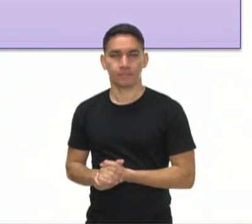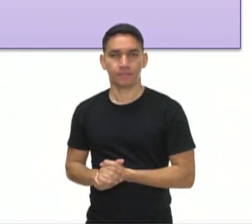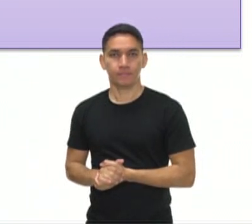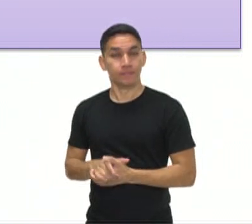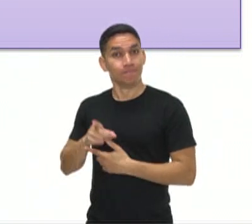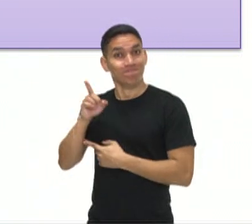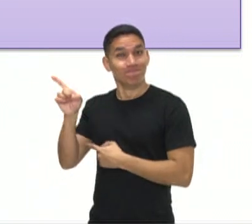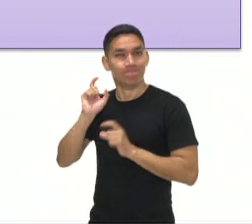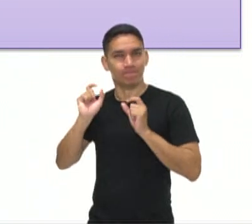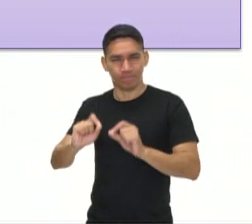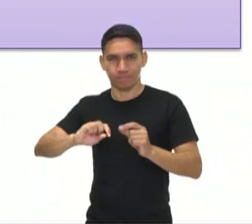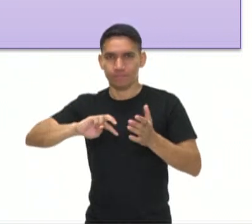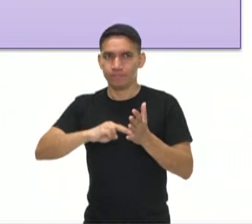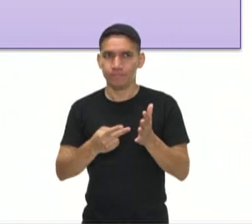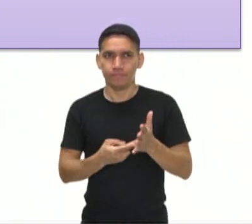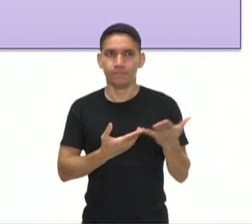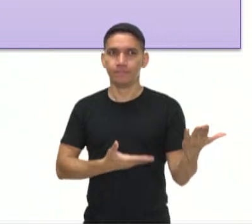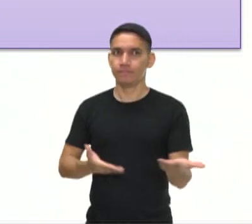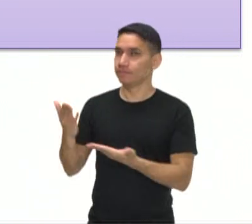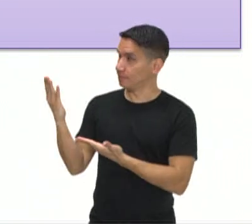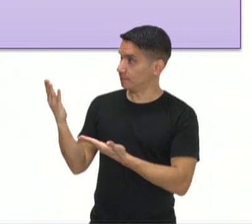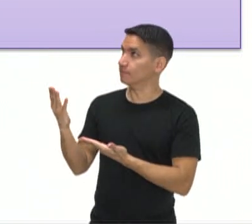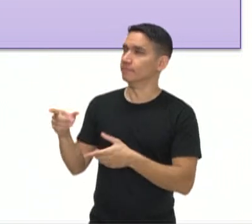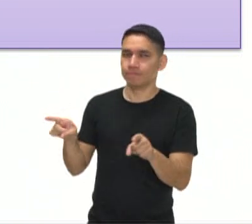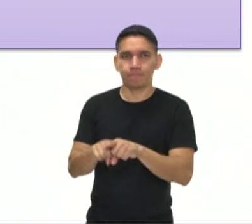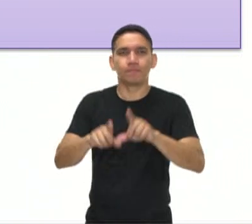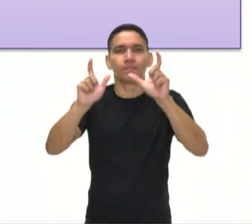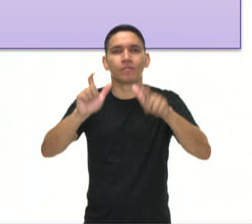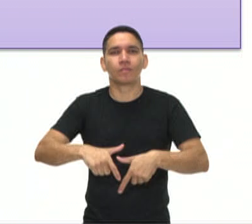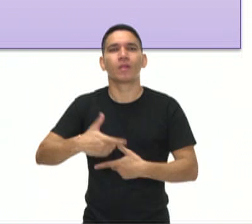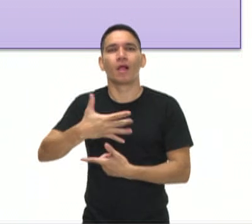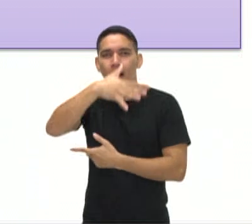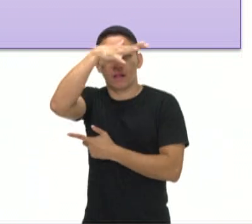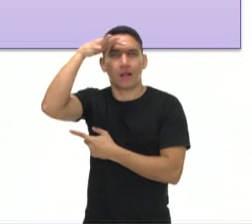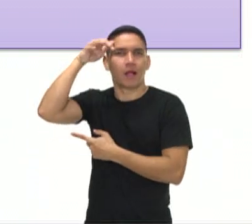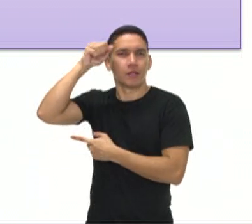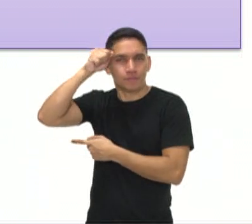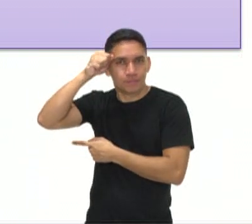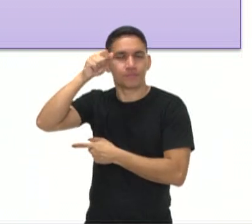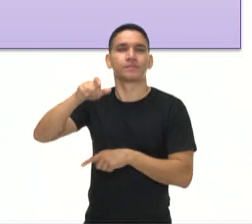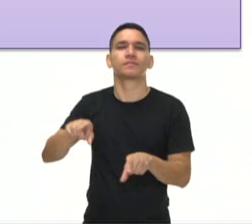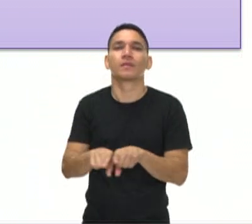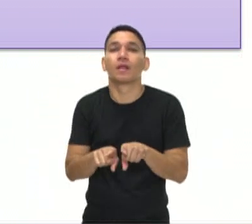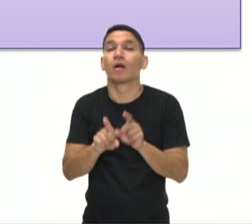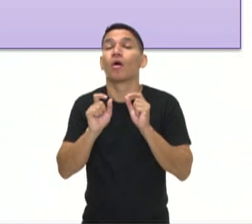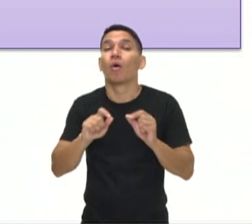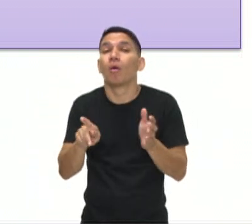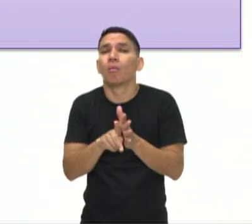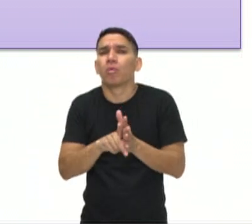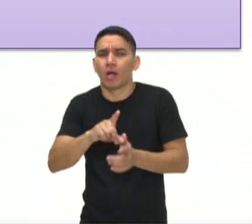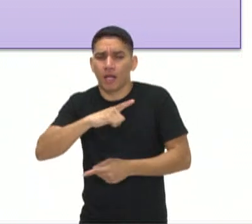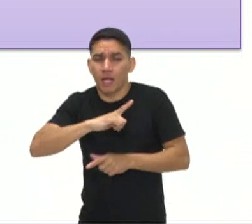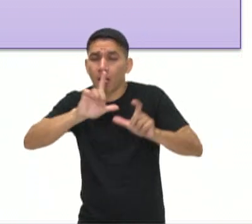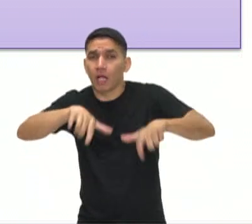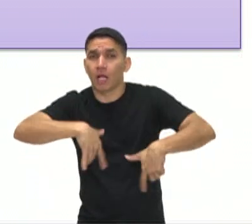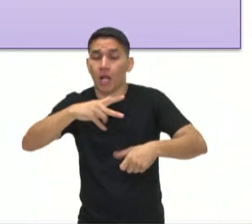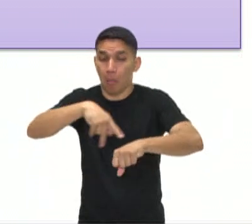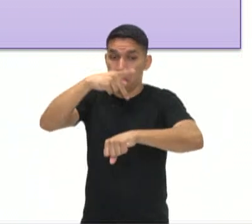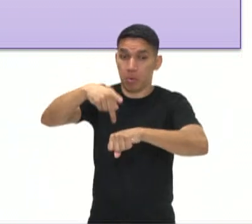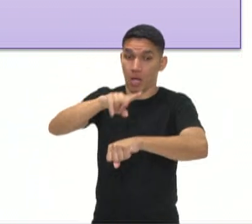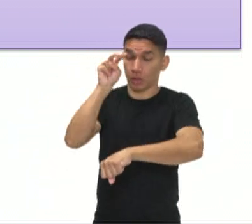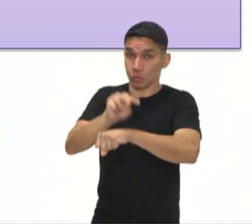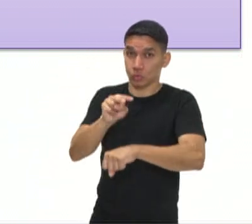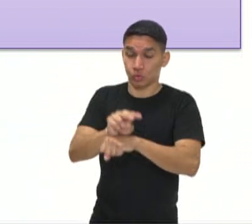e Seguirengu, no Mato Grosso. Eles foram tombados também pelo Instituto de Patrimônio Histórico e